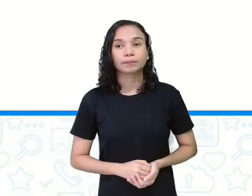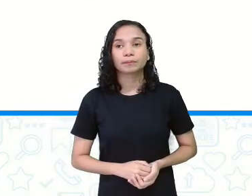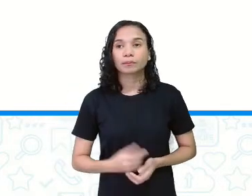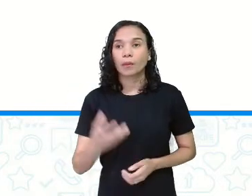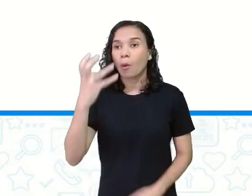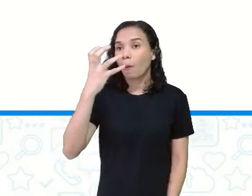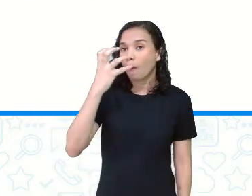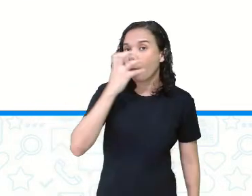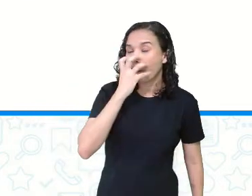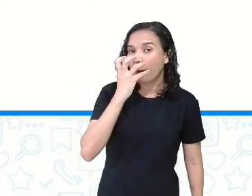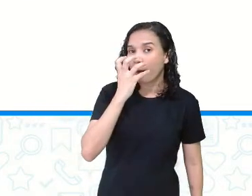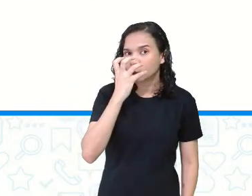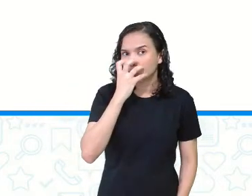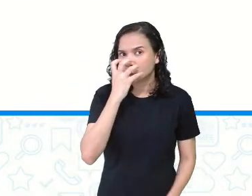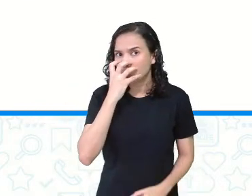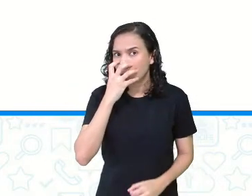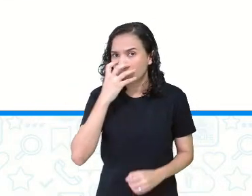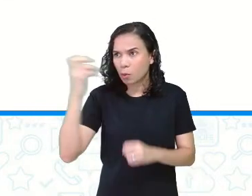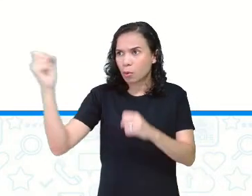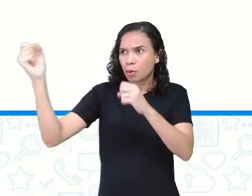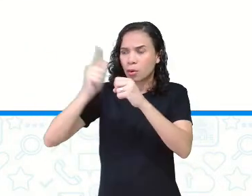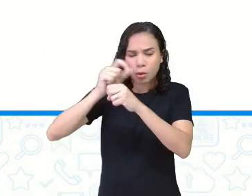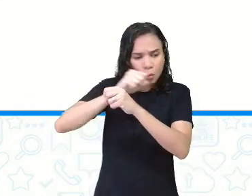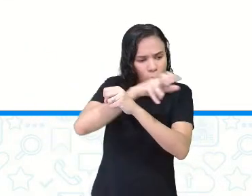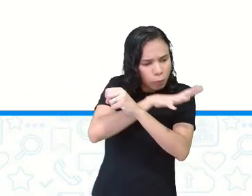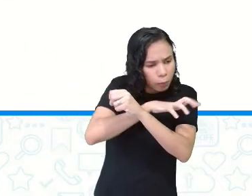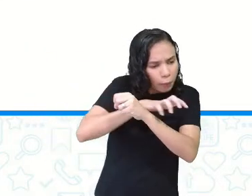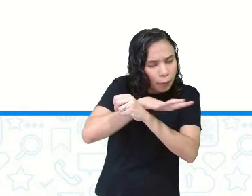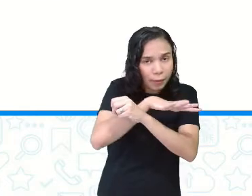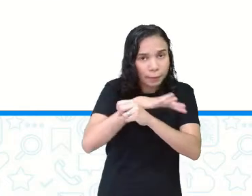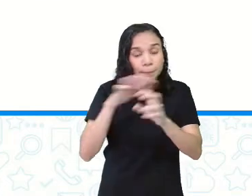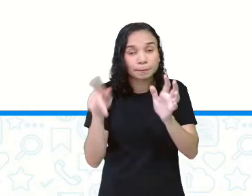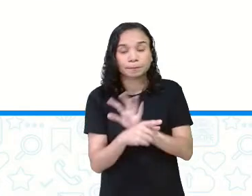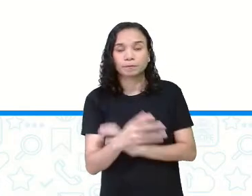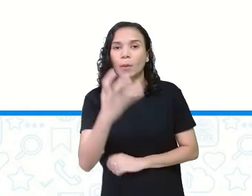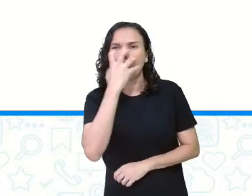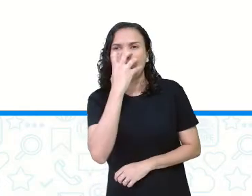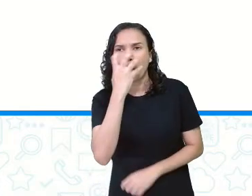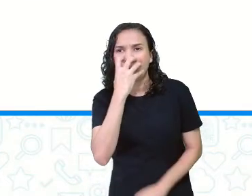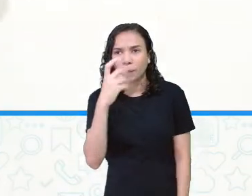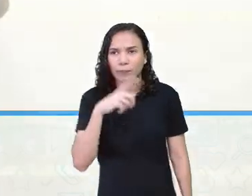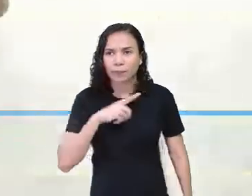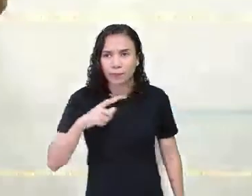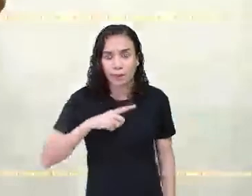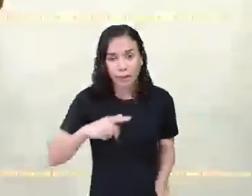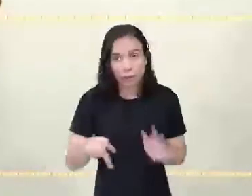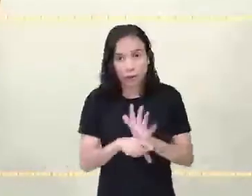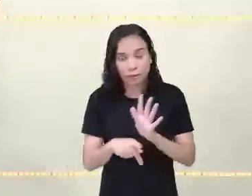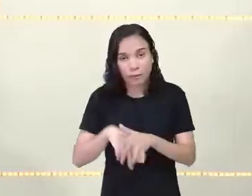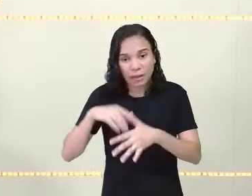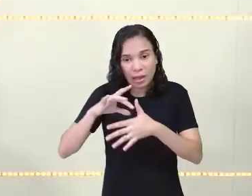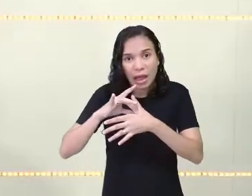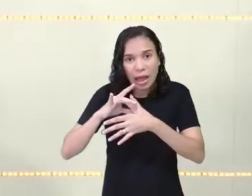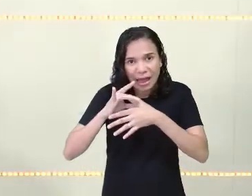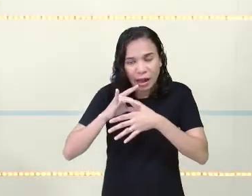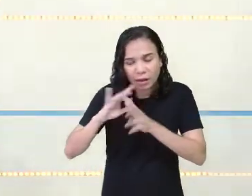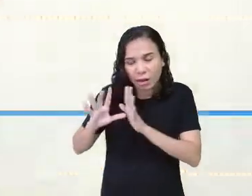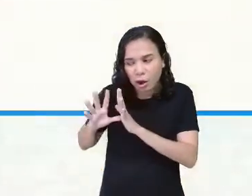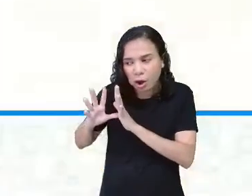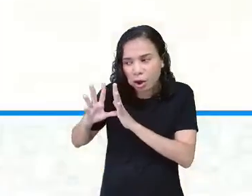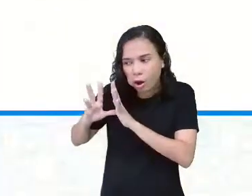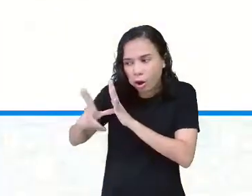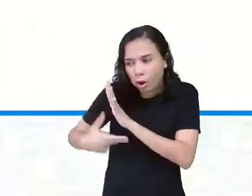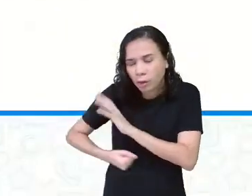O cachorro e a sua sombra. Um cão que carregava um pedaço de carne roubada